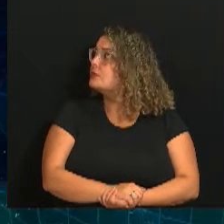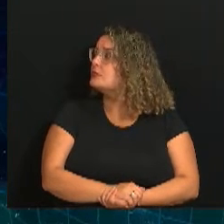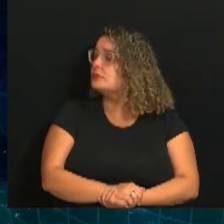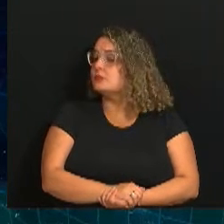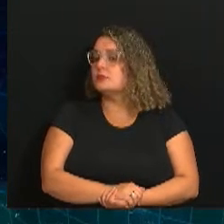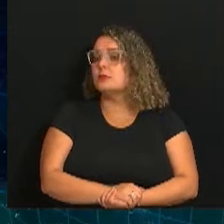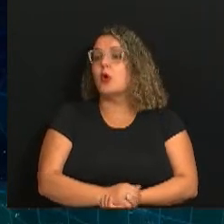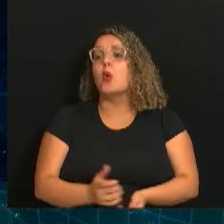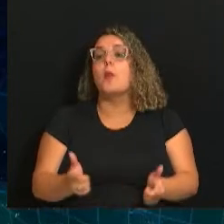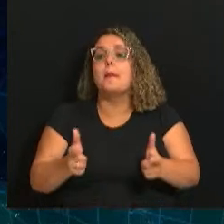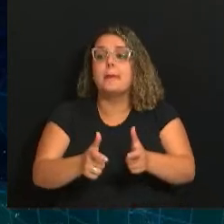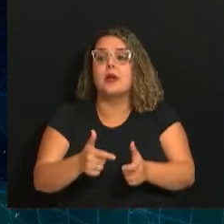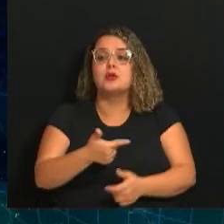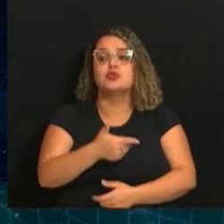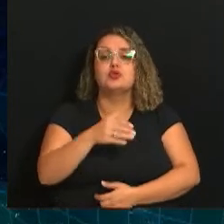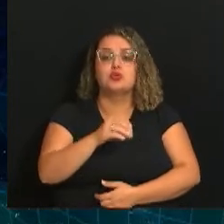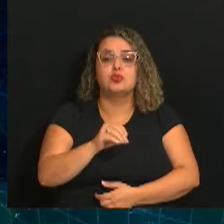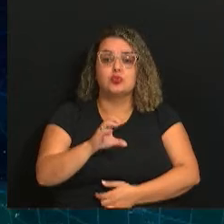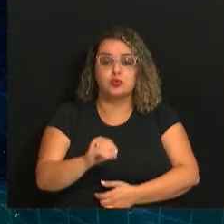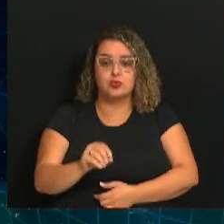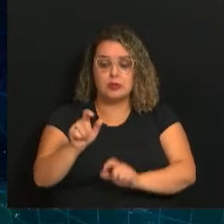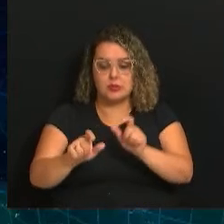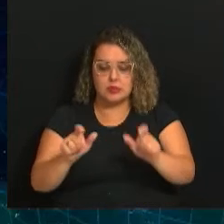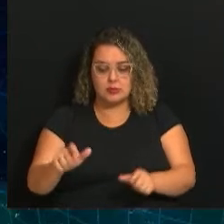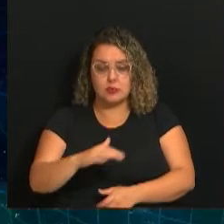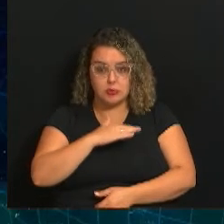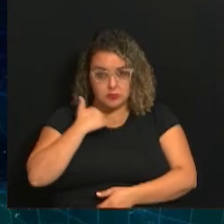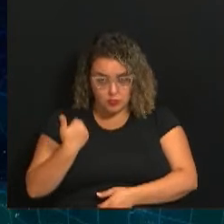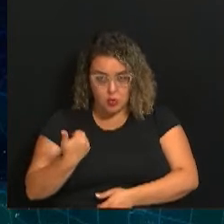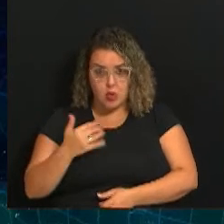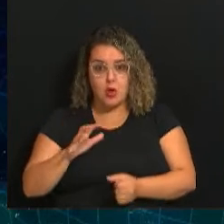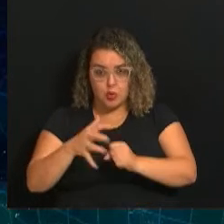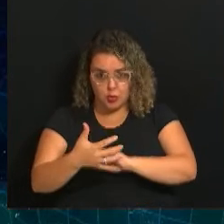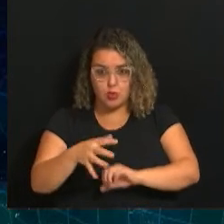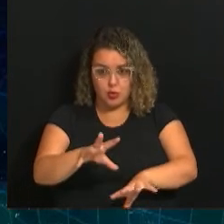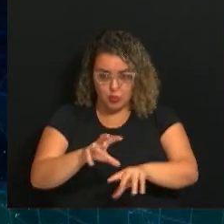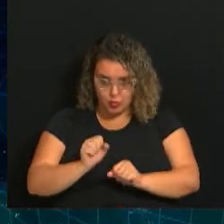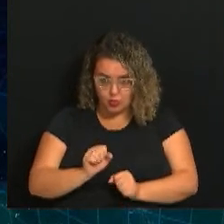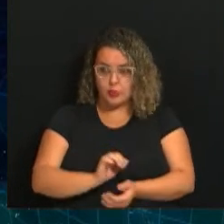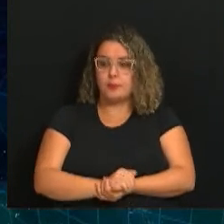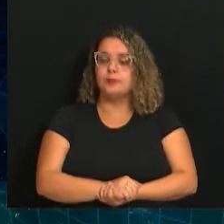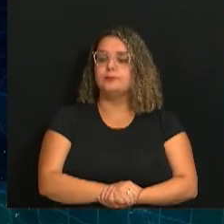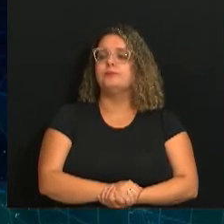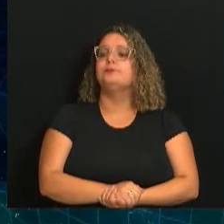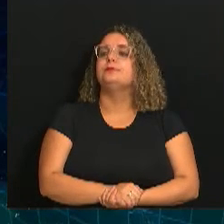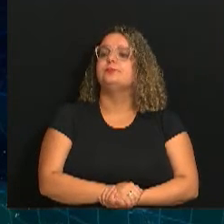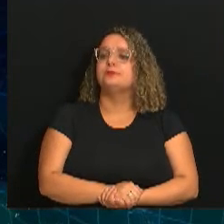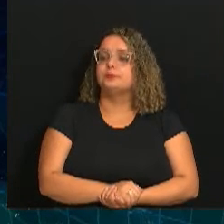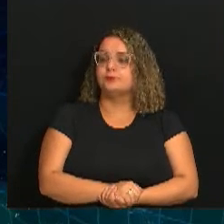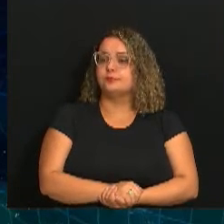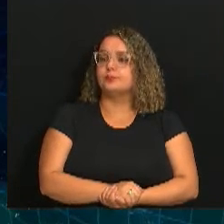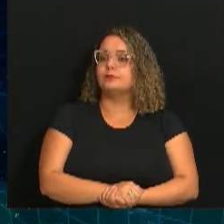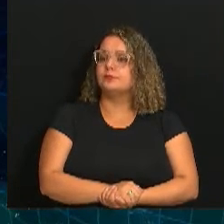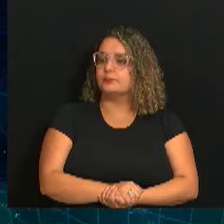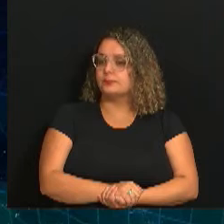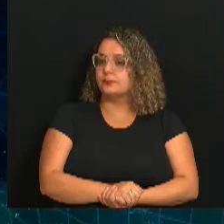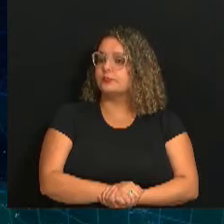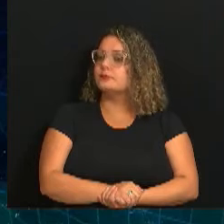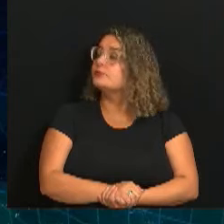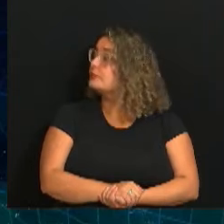de janeiro até o dia 13 de março, também, que estava aguardando se o óbito era por Covid ou não. Então, assim, a cidade